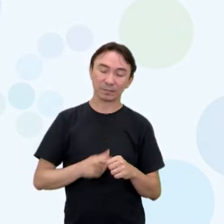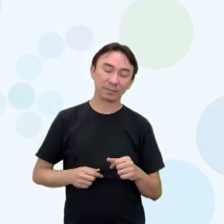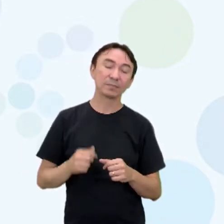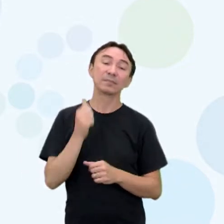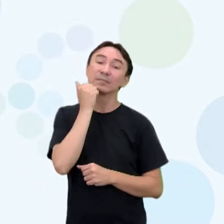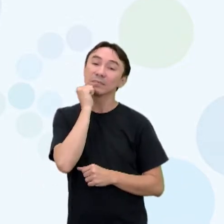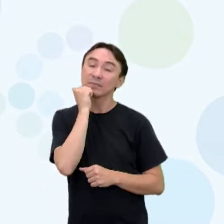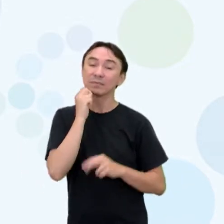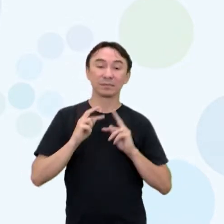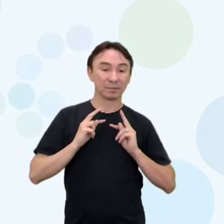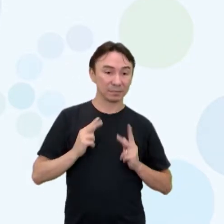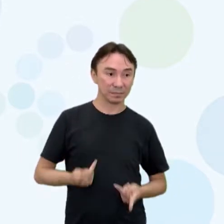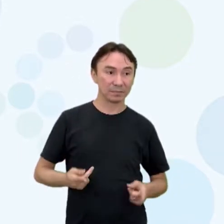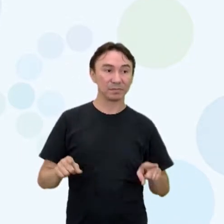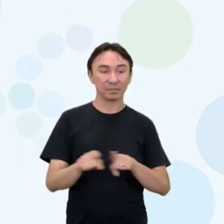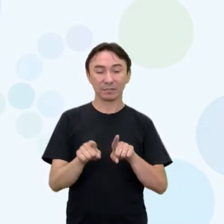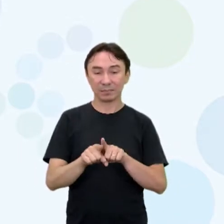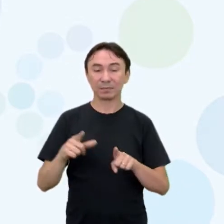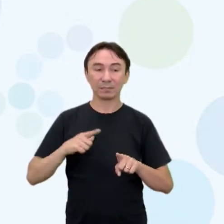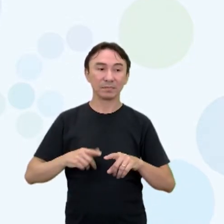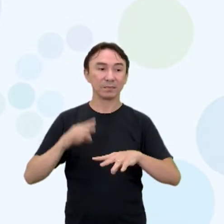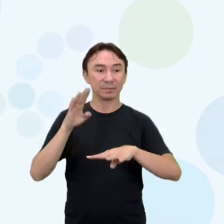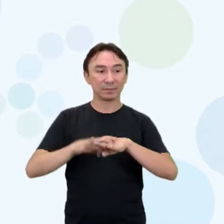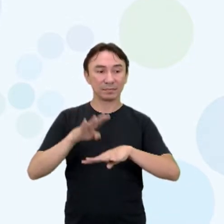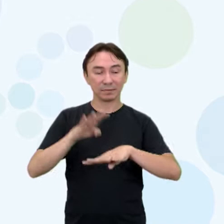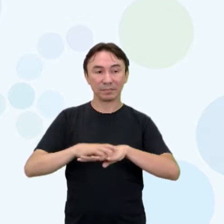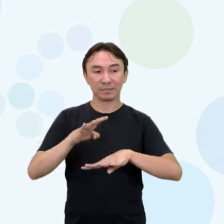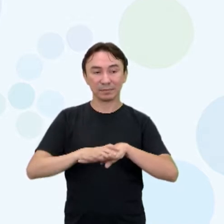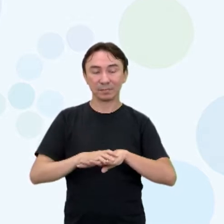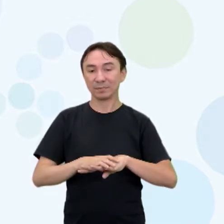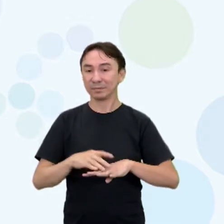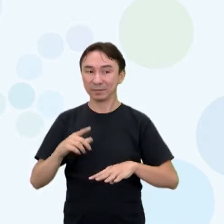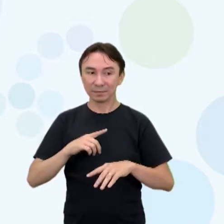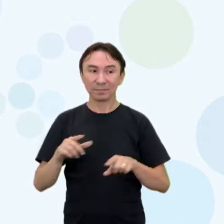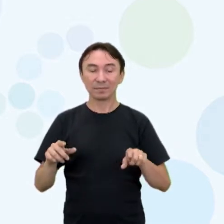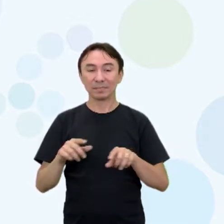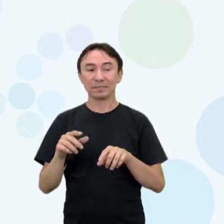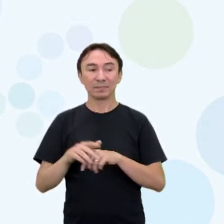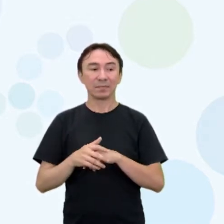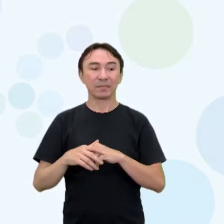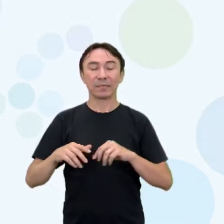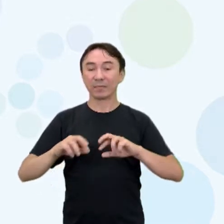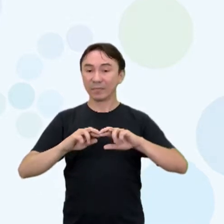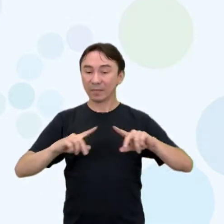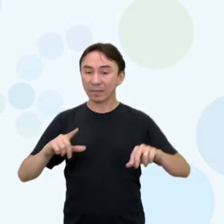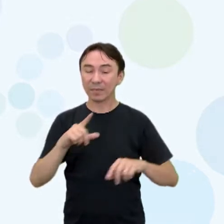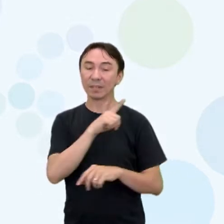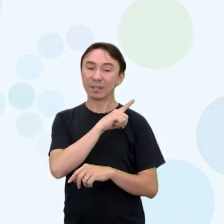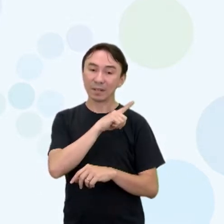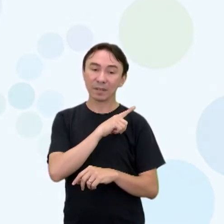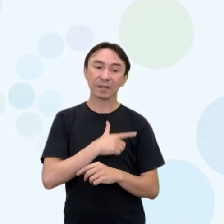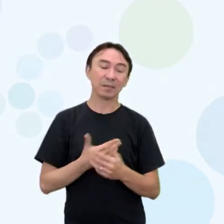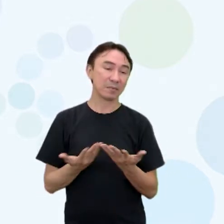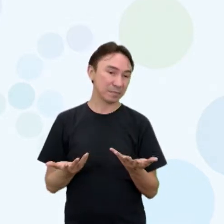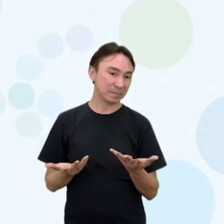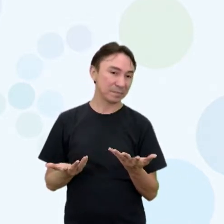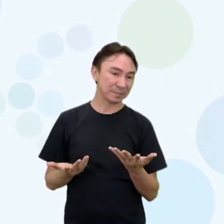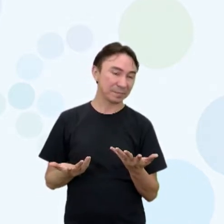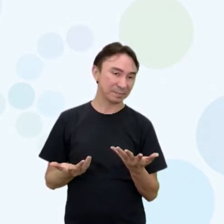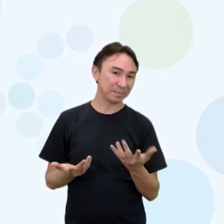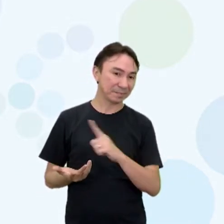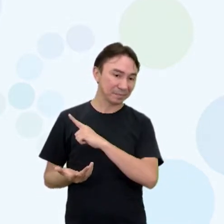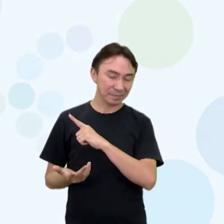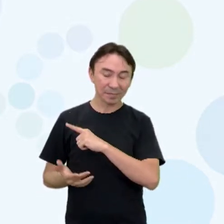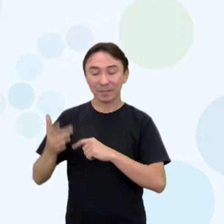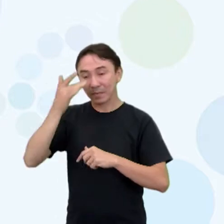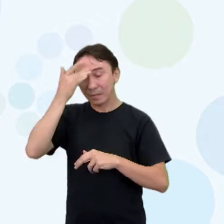matemática e suas tecnologias, como vocês sabem, aplicadas aí à questão do população e índices, né? E sempre tentando